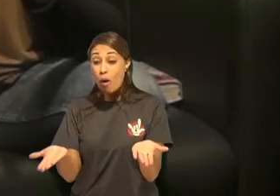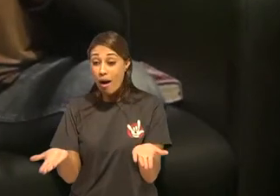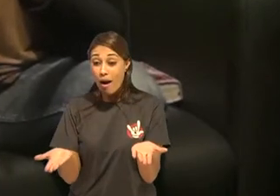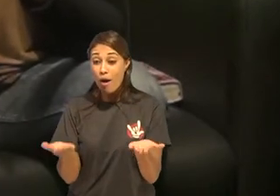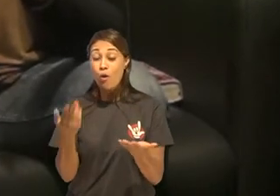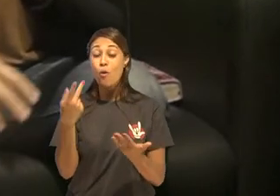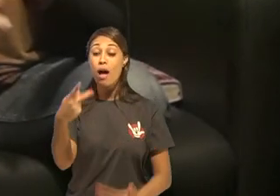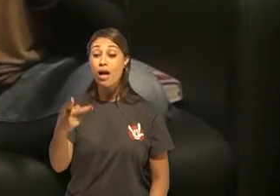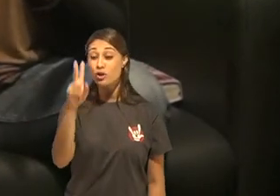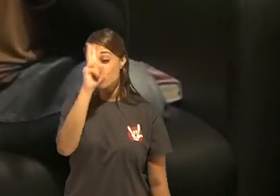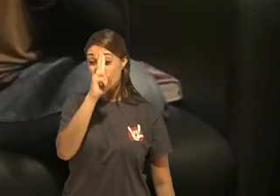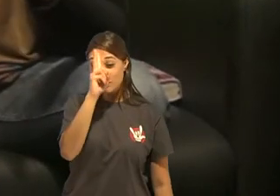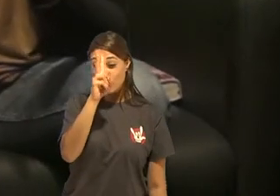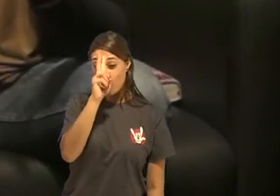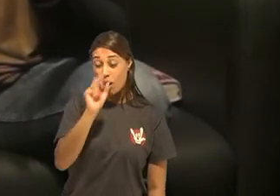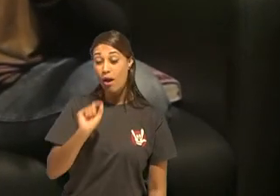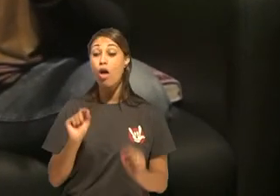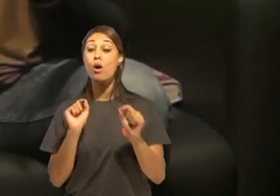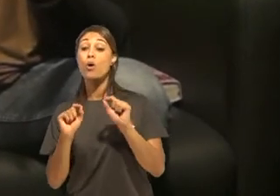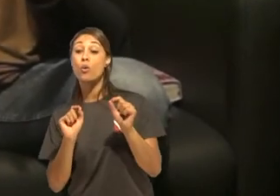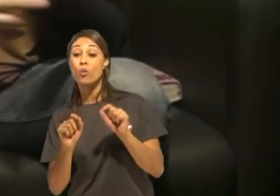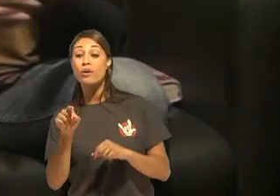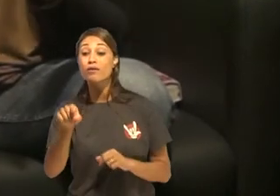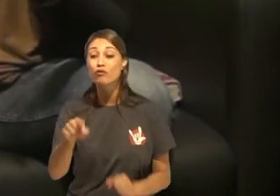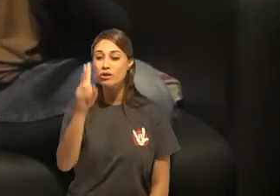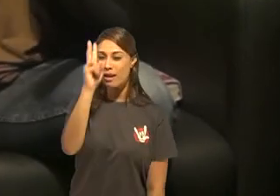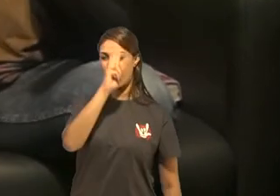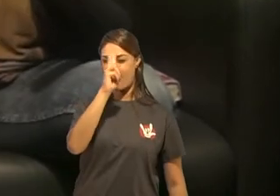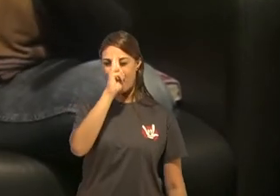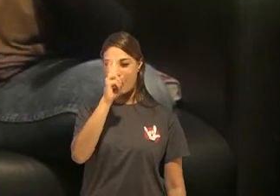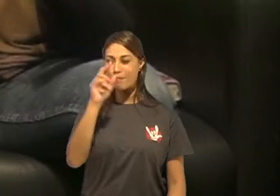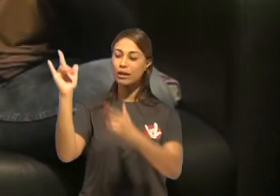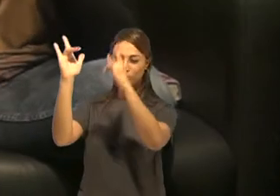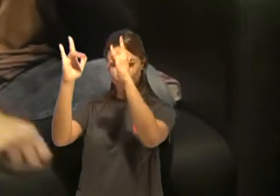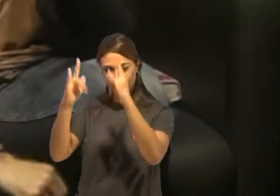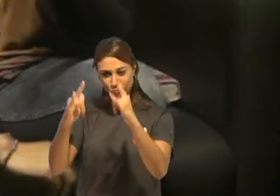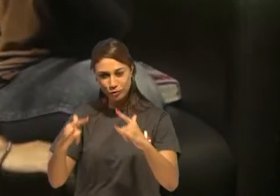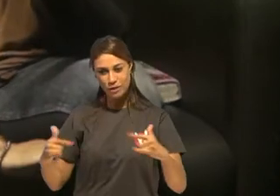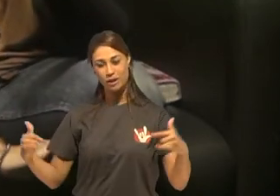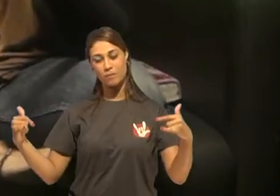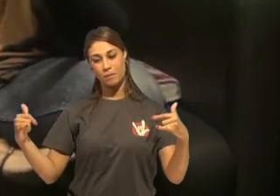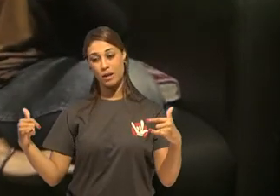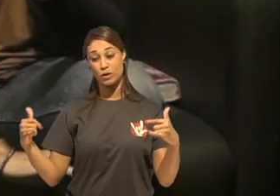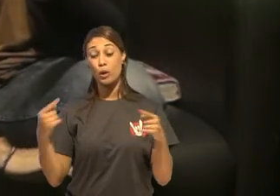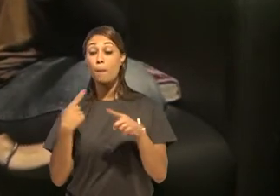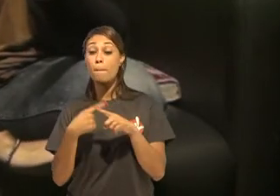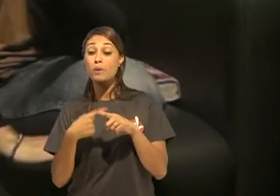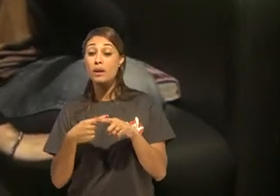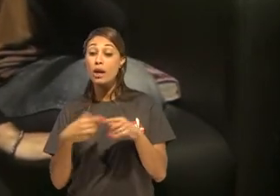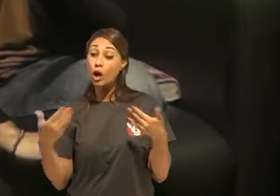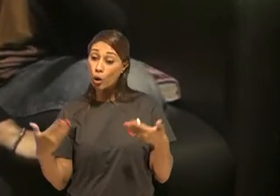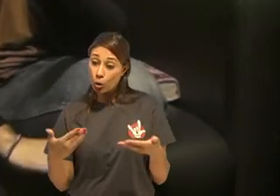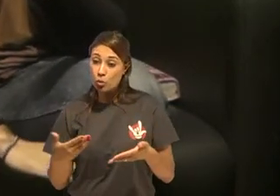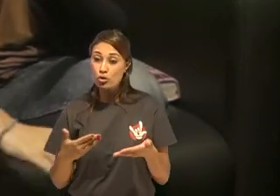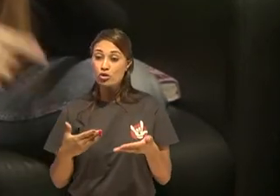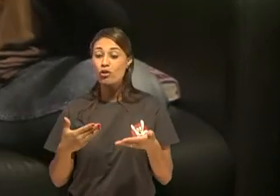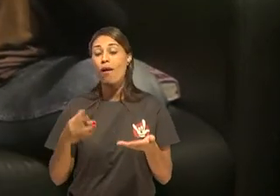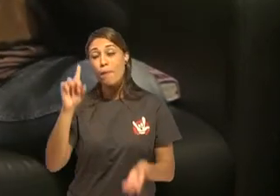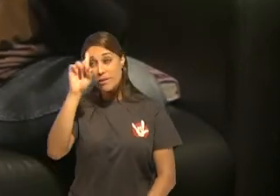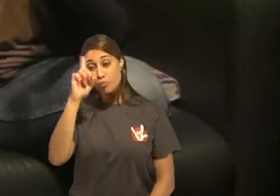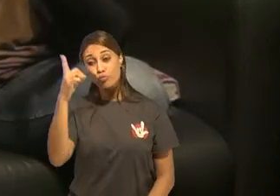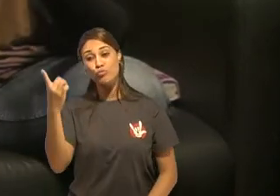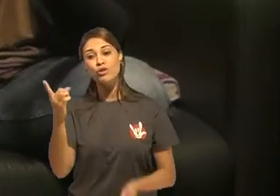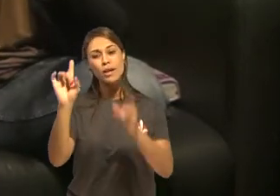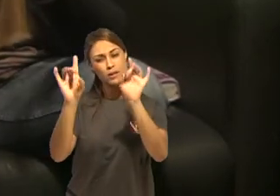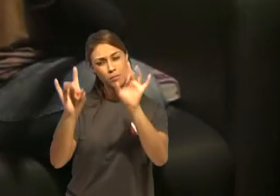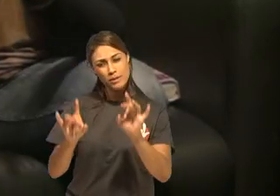marcou a sua história? O que você lembra aí dos acampamentos? Como a gente já falou, hoje seria uma noite da gente estar junto nos acamps. E a gente está aqui,